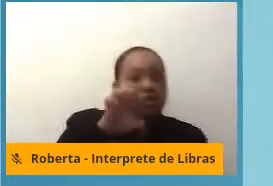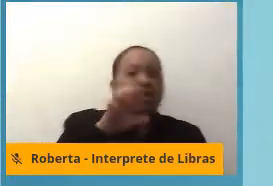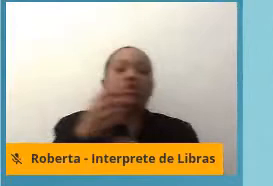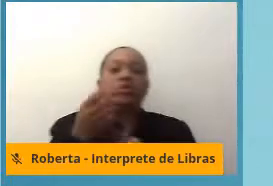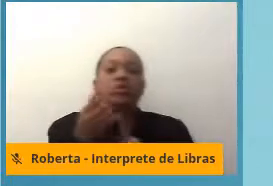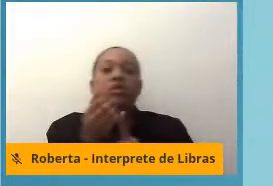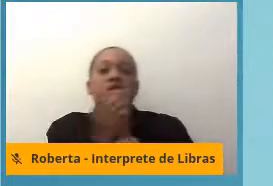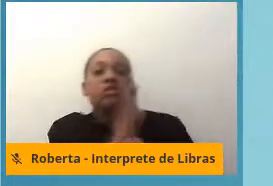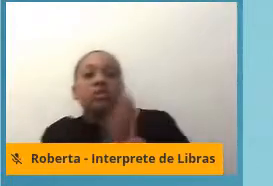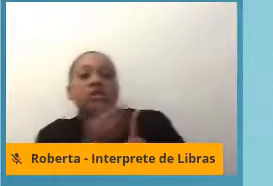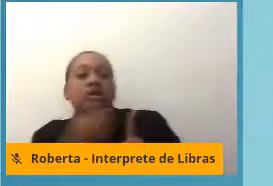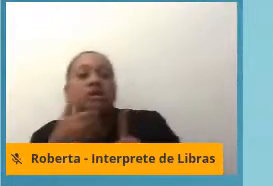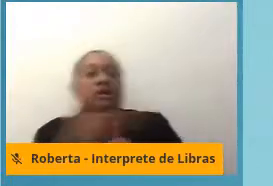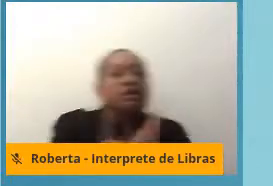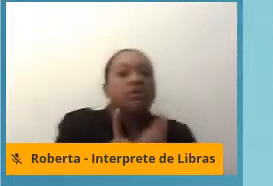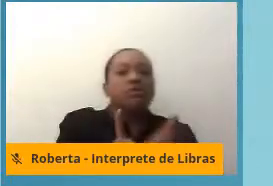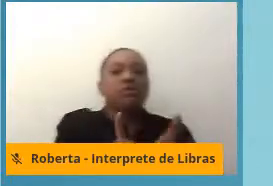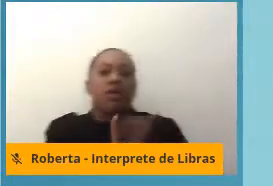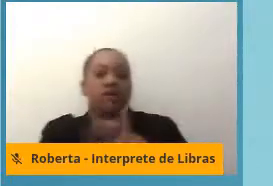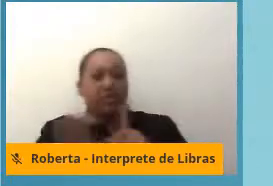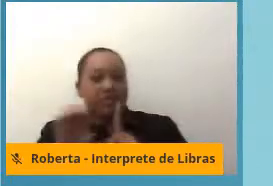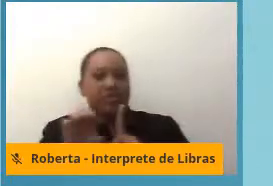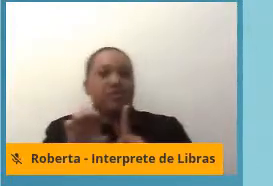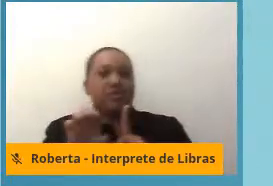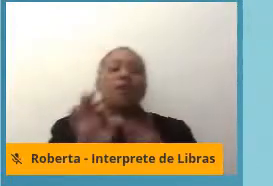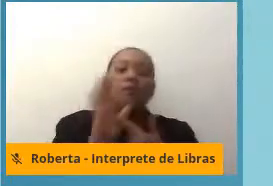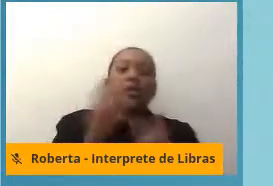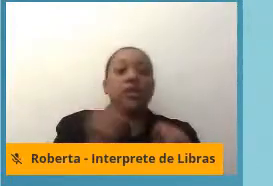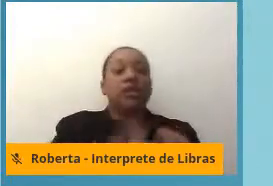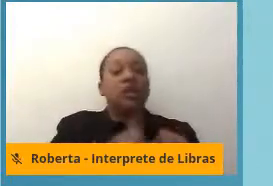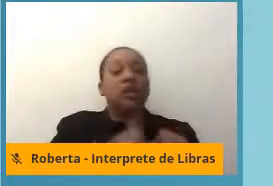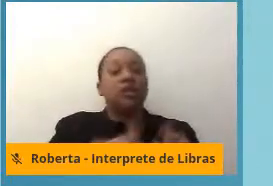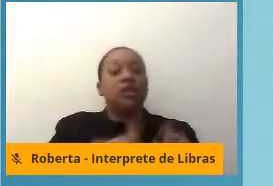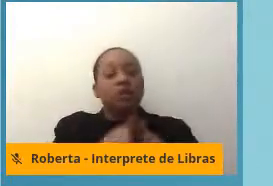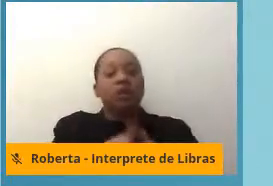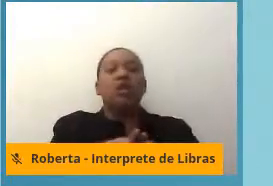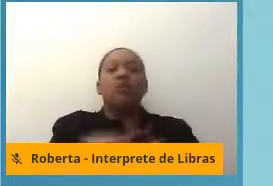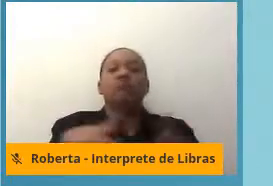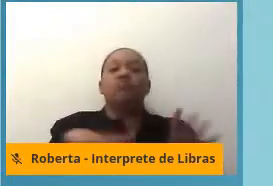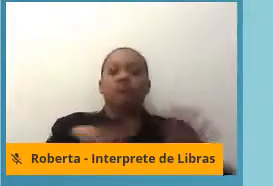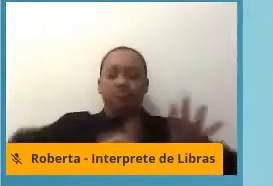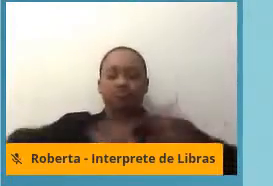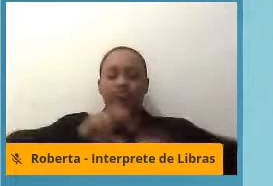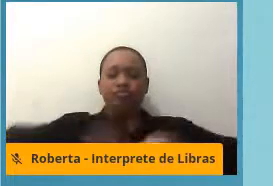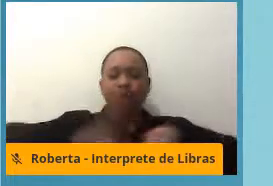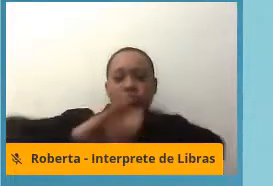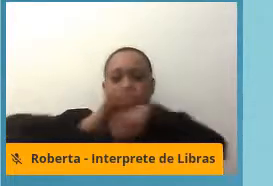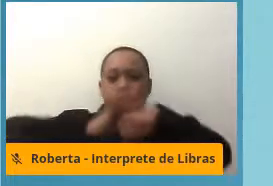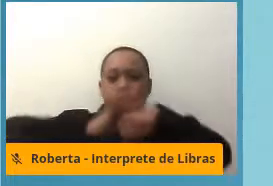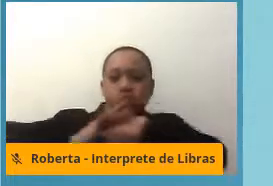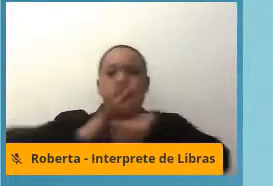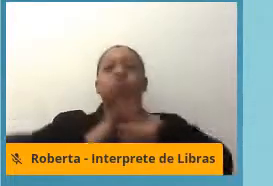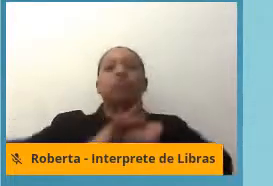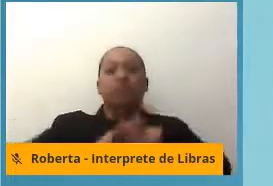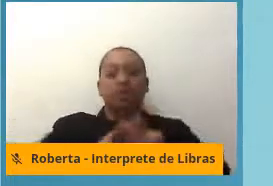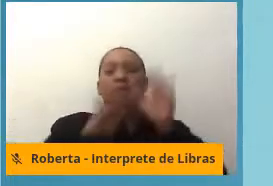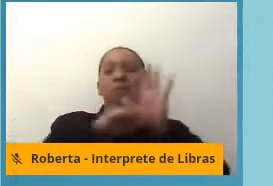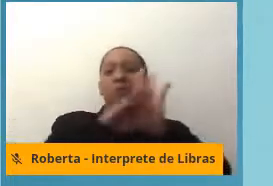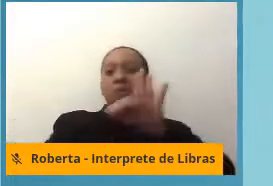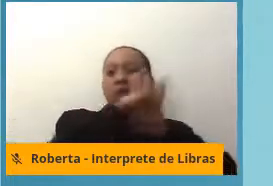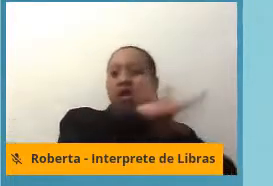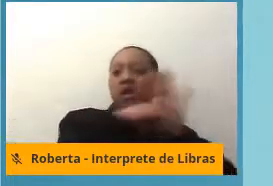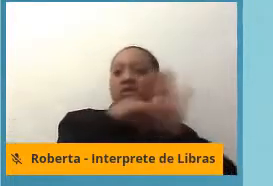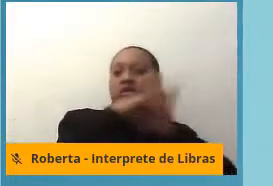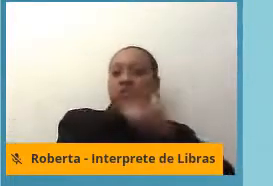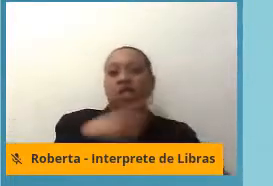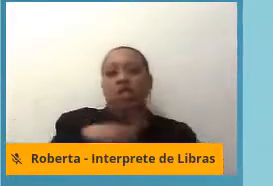infecção bacteriana presente. Isso leva a um questionamento. Mas não é infecção por vírus? Como é que você tem bactéria ali presente? Então, tem toda essa